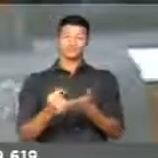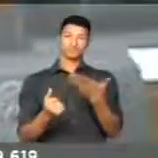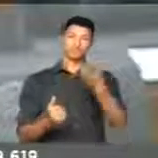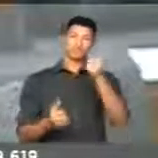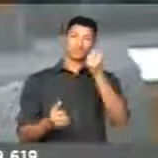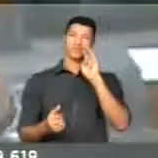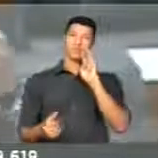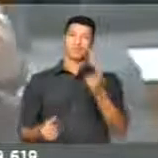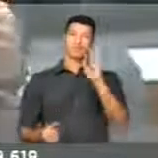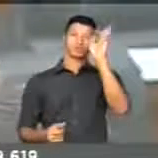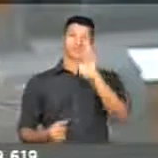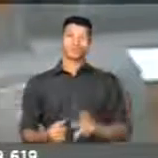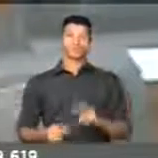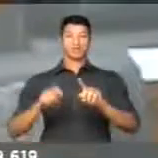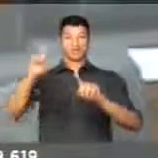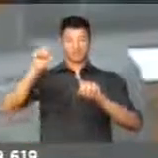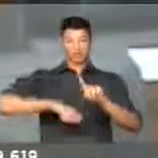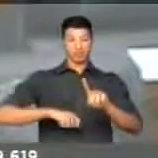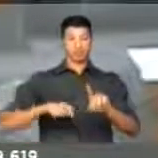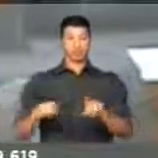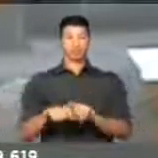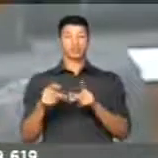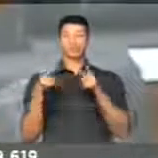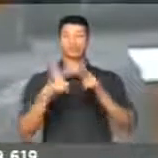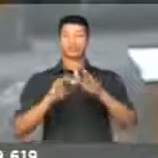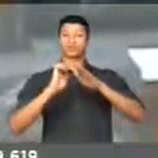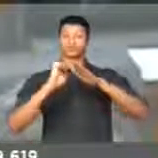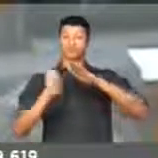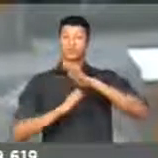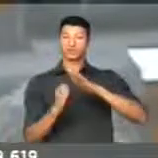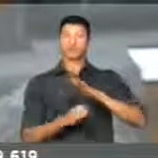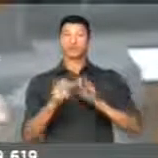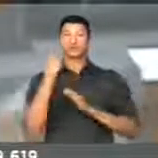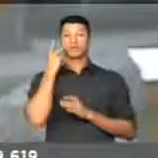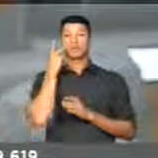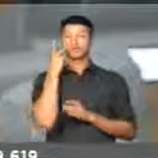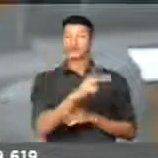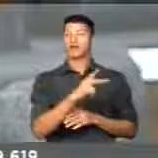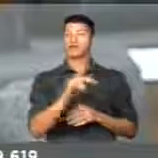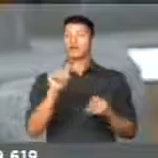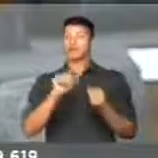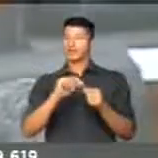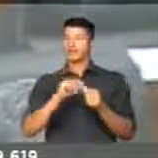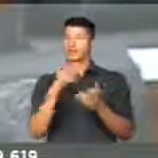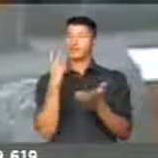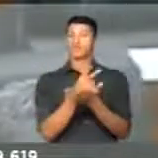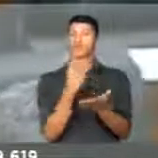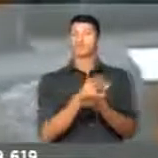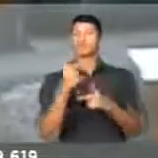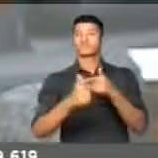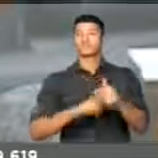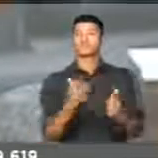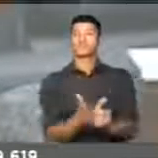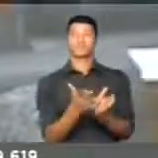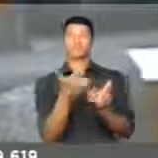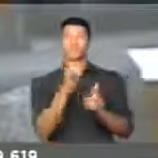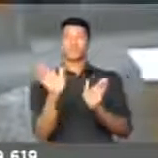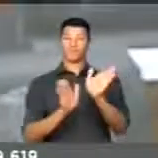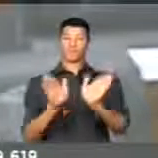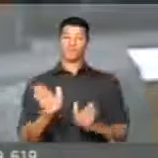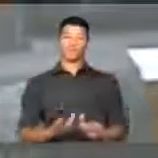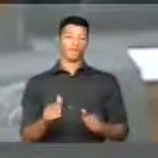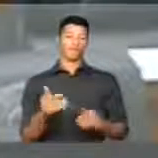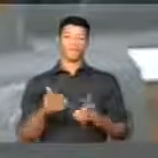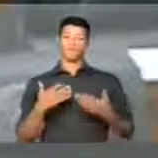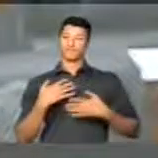de R$1 milhão mensais com uma empresa terceirizada para prestar o mesmo serviço de forma precária, sem acessibilidade, sem o